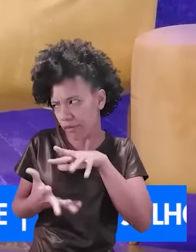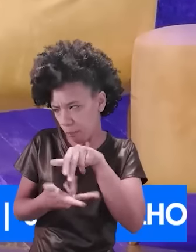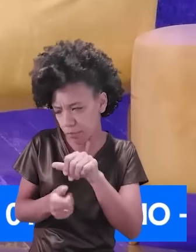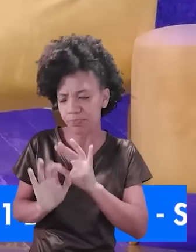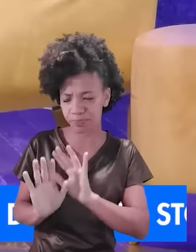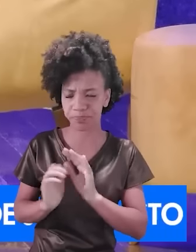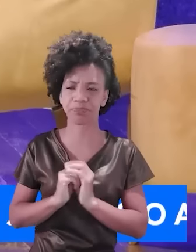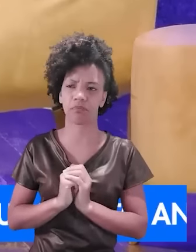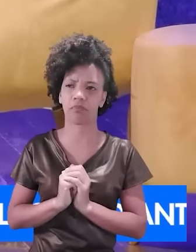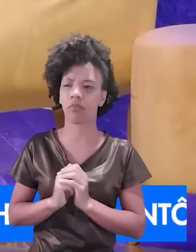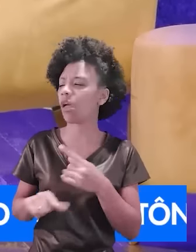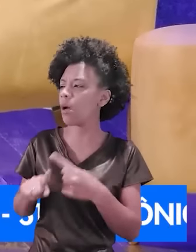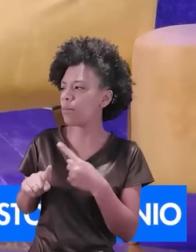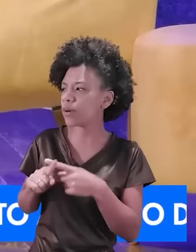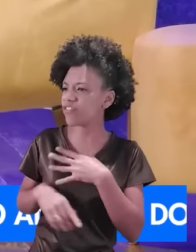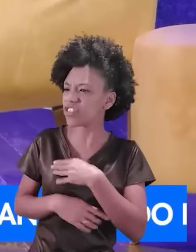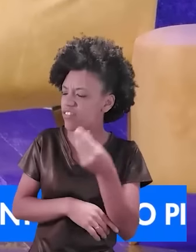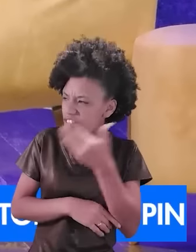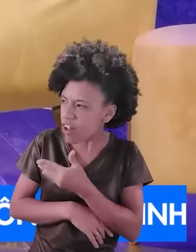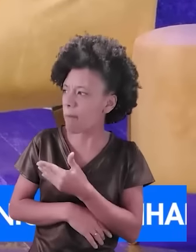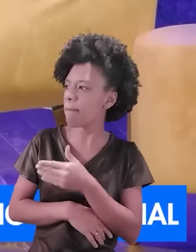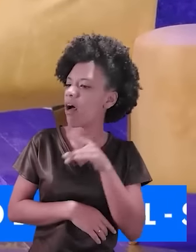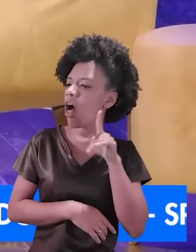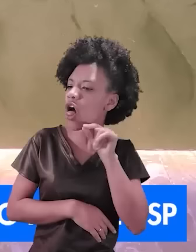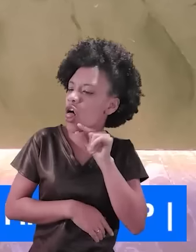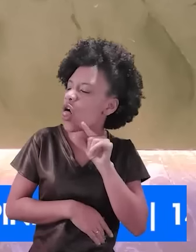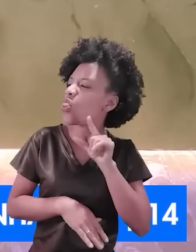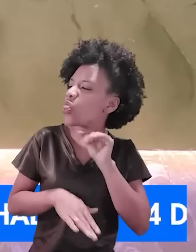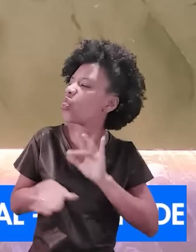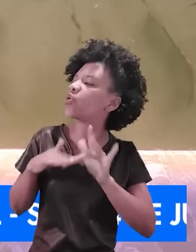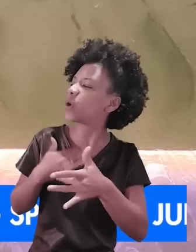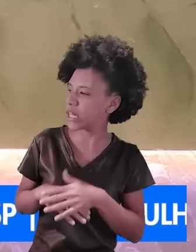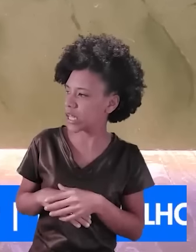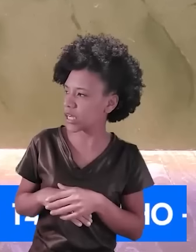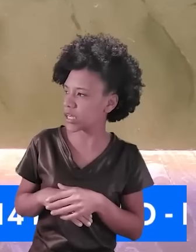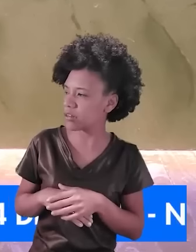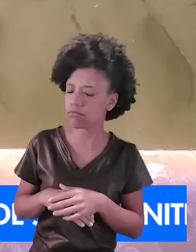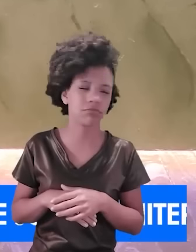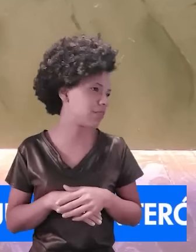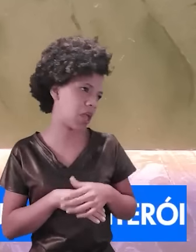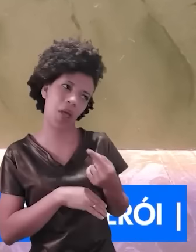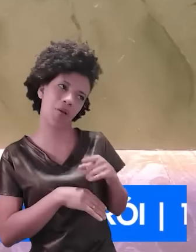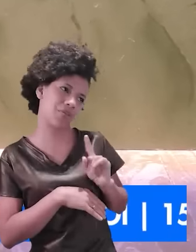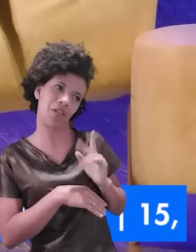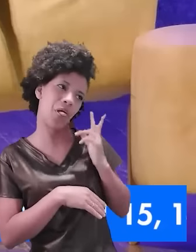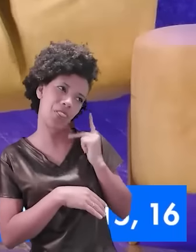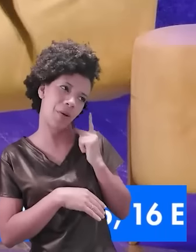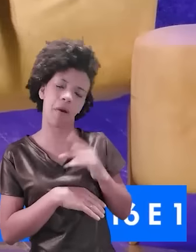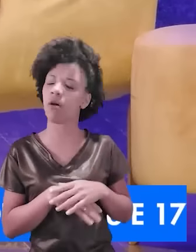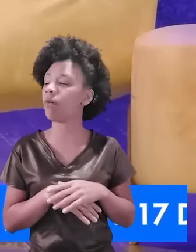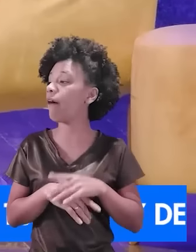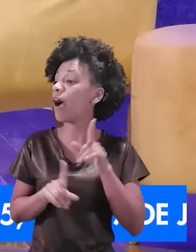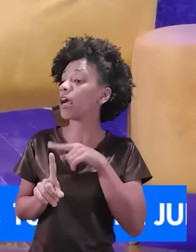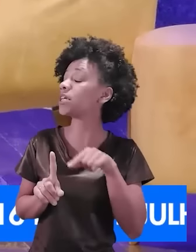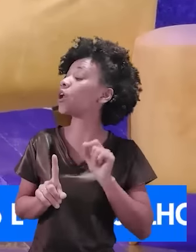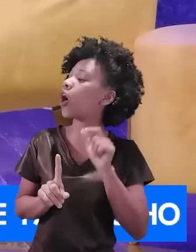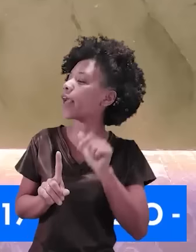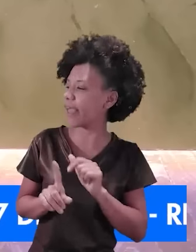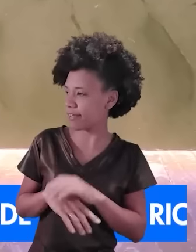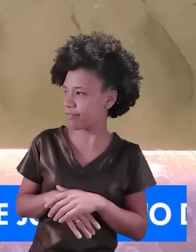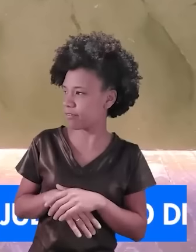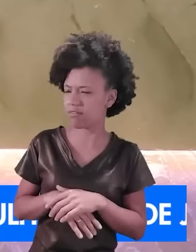e o que que você é tão filha da no Twitter se você não é Você cancelou Ok até